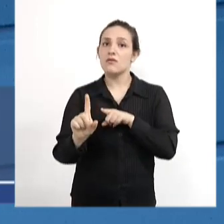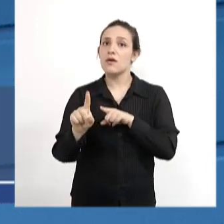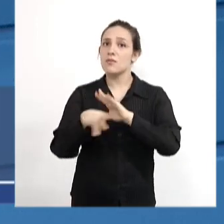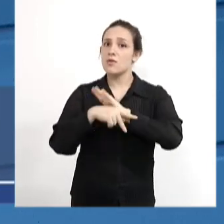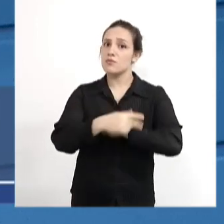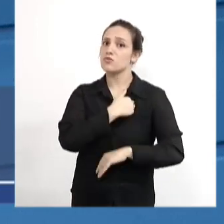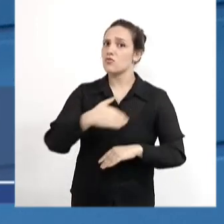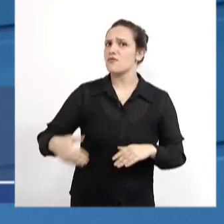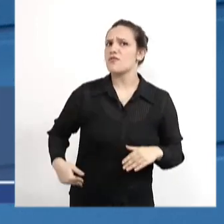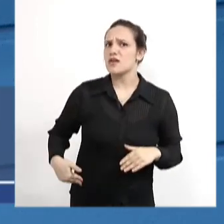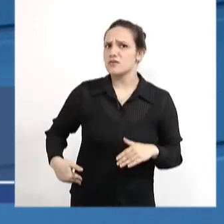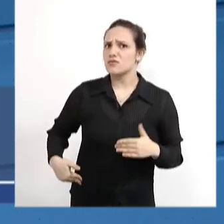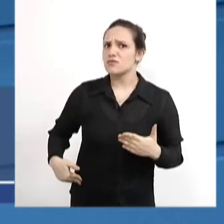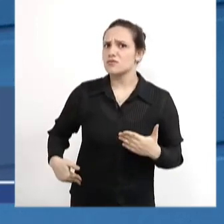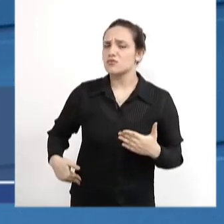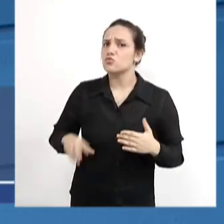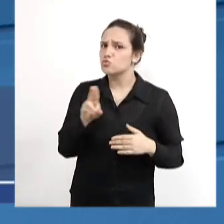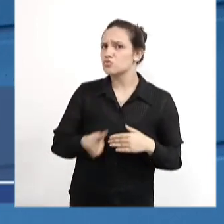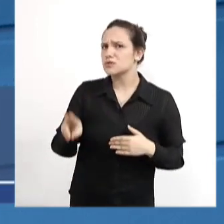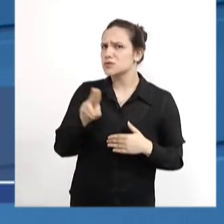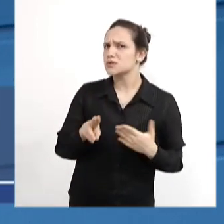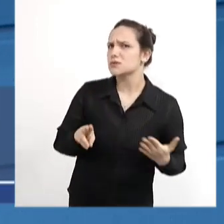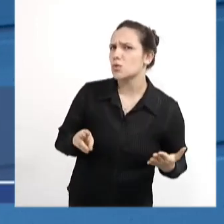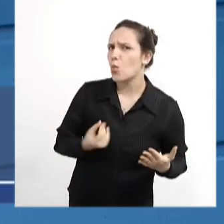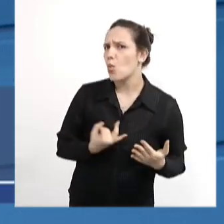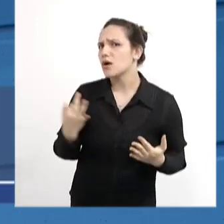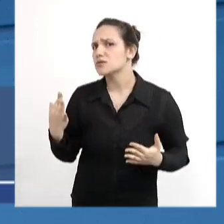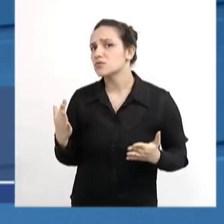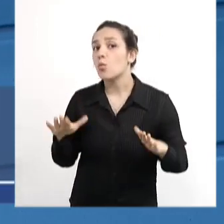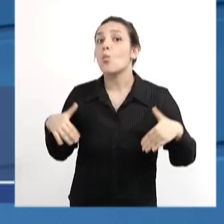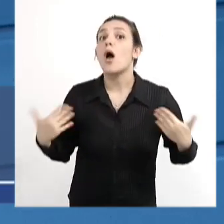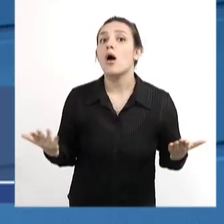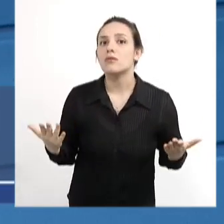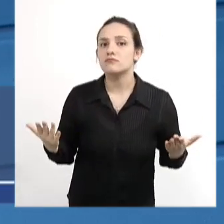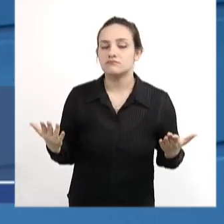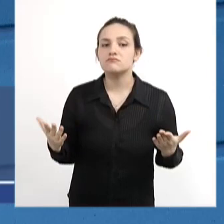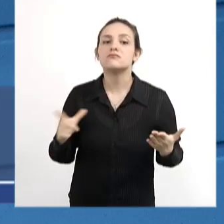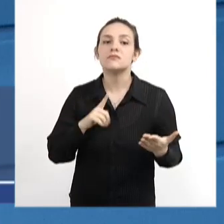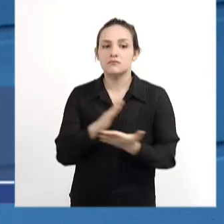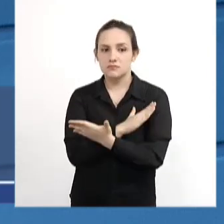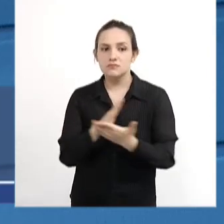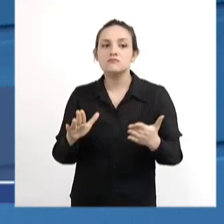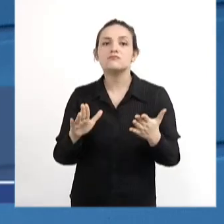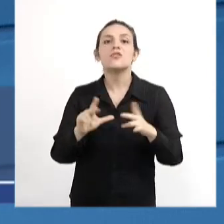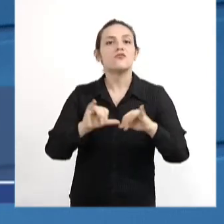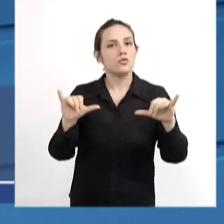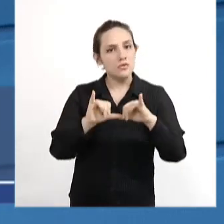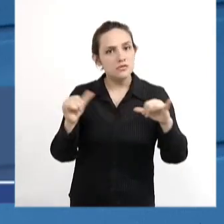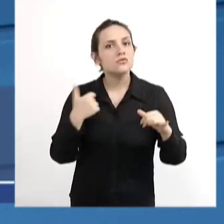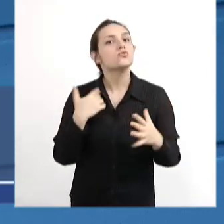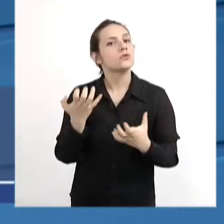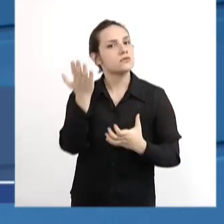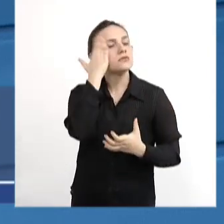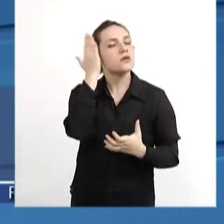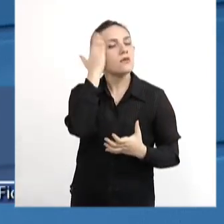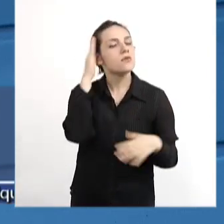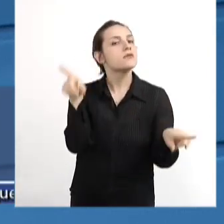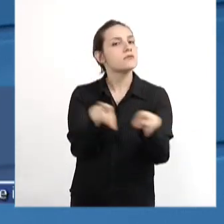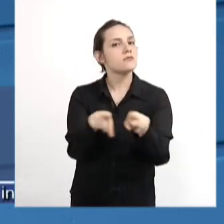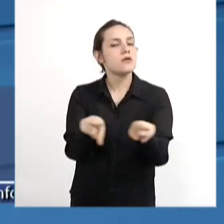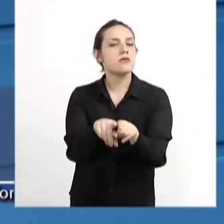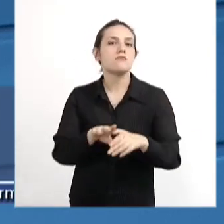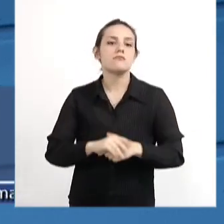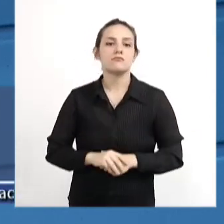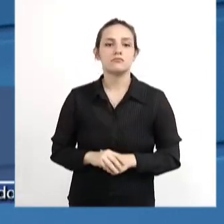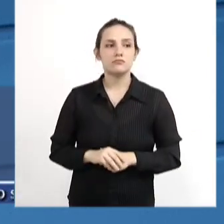órgãos públicos municipais, quantos são e quais são, entre outras informações que a gente solicita através desse